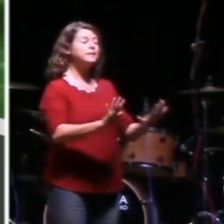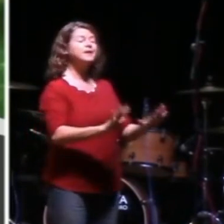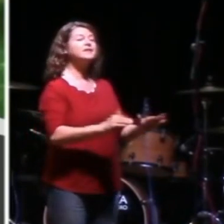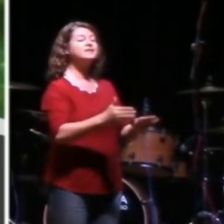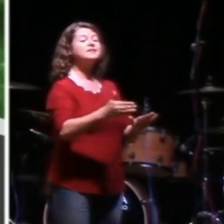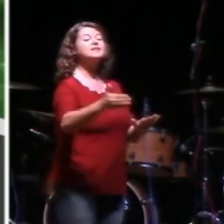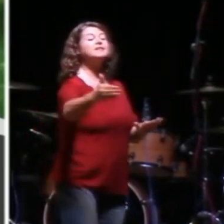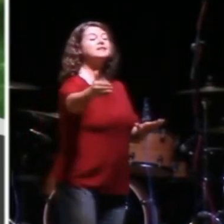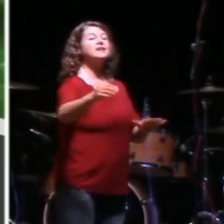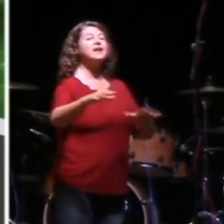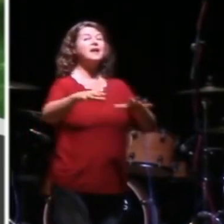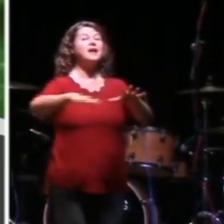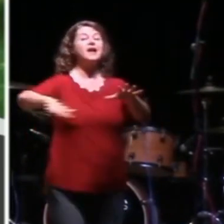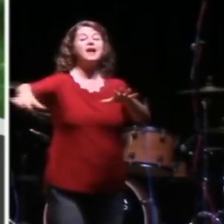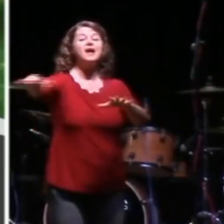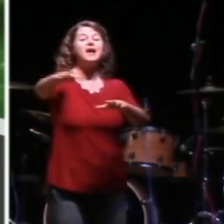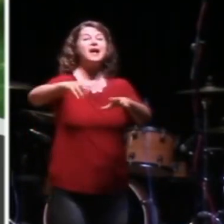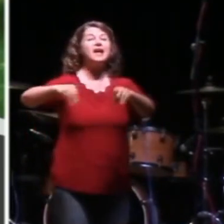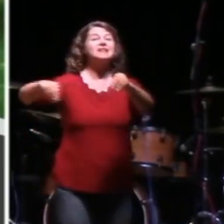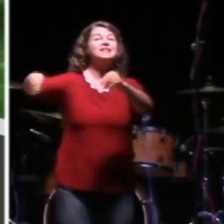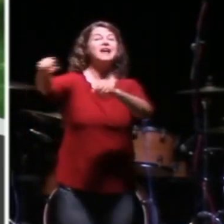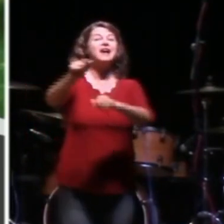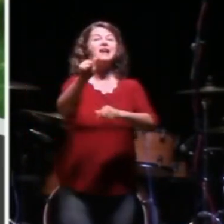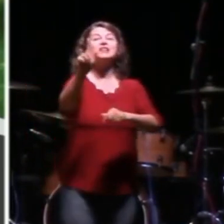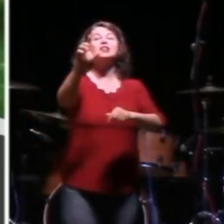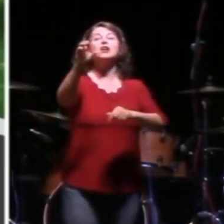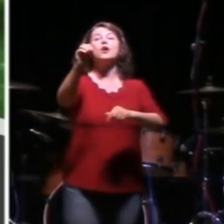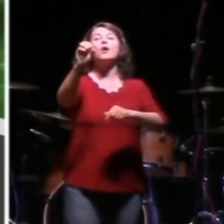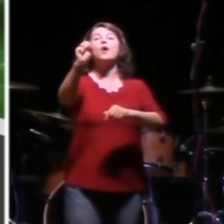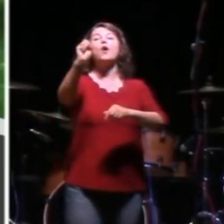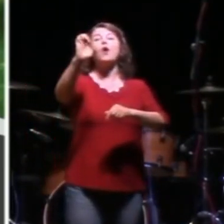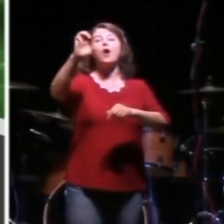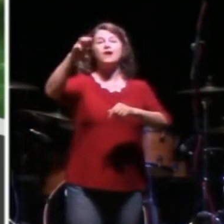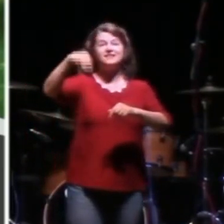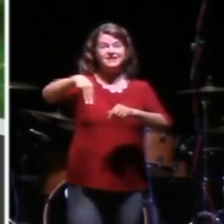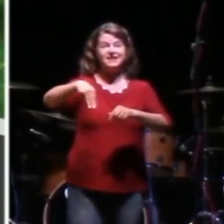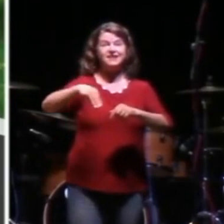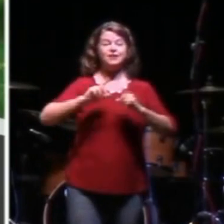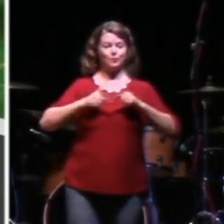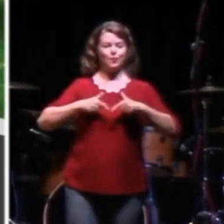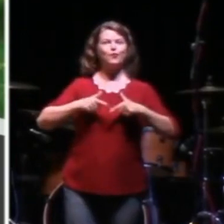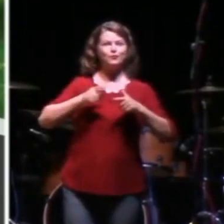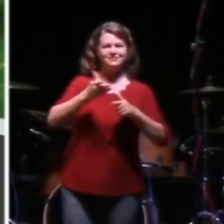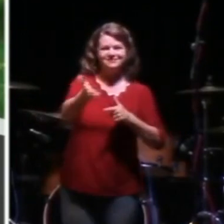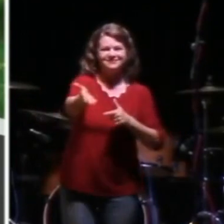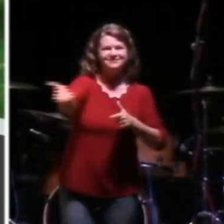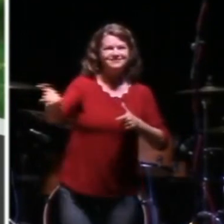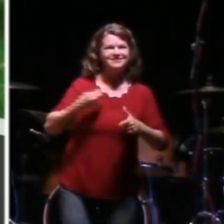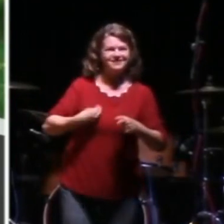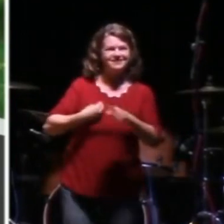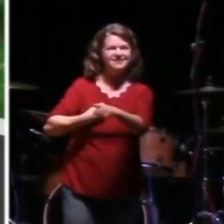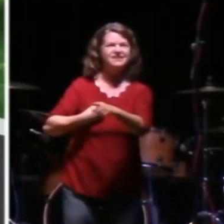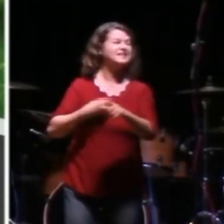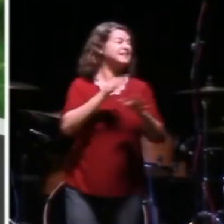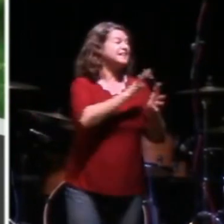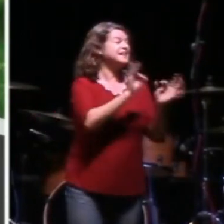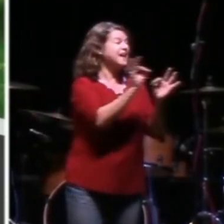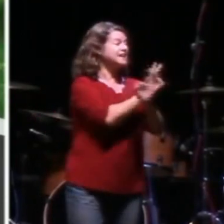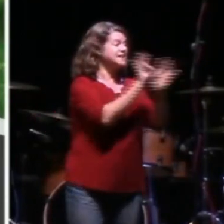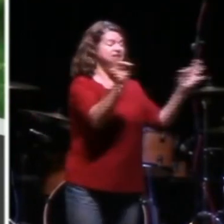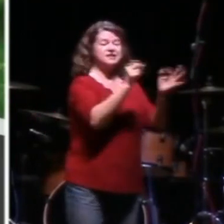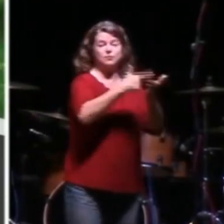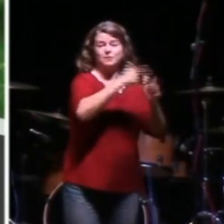onde habita o meu povo nenhum enxame de moscas se achar ali para que você sai e o senhor